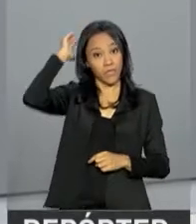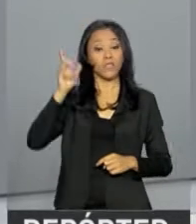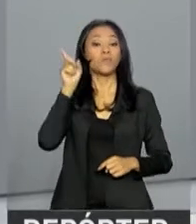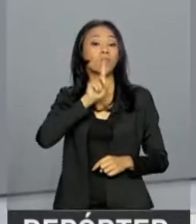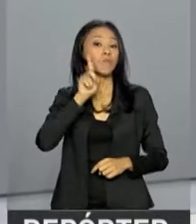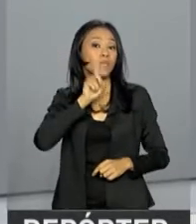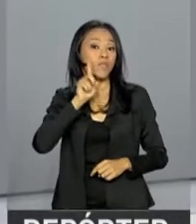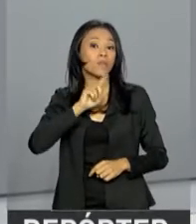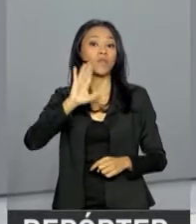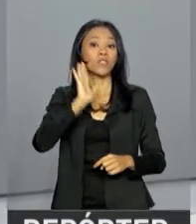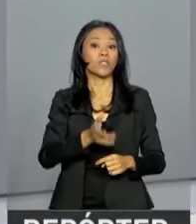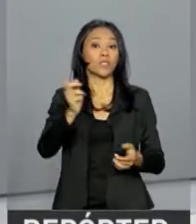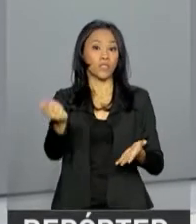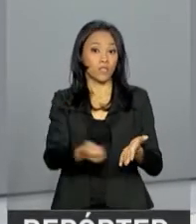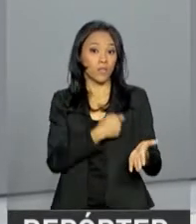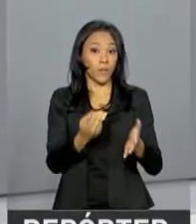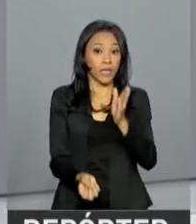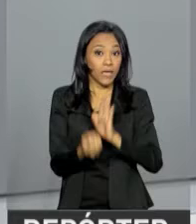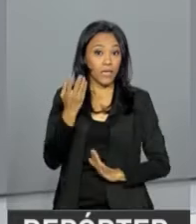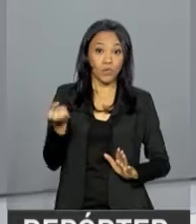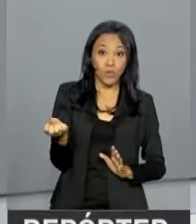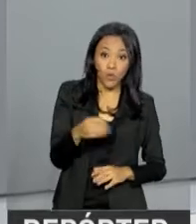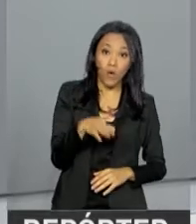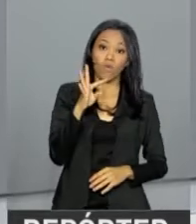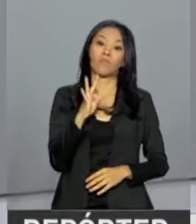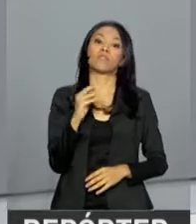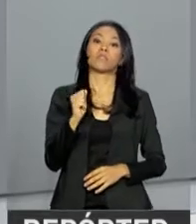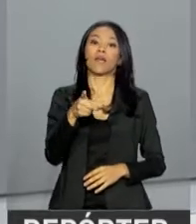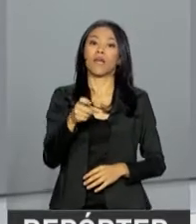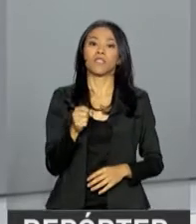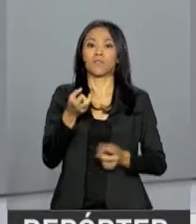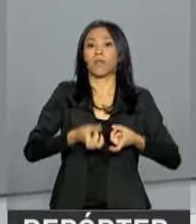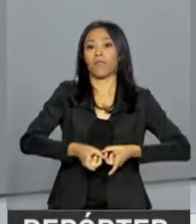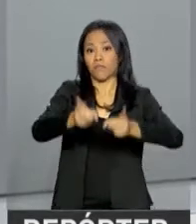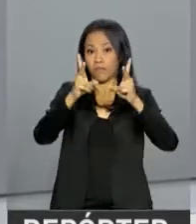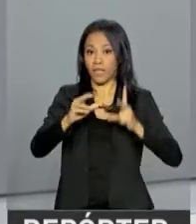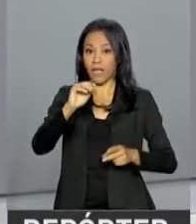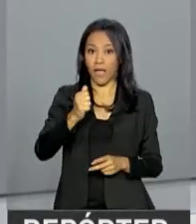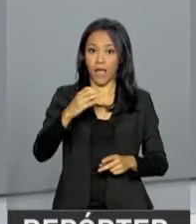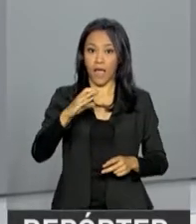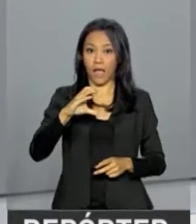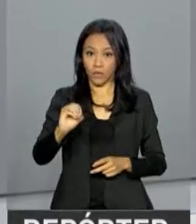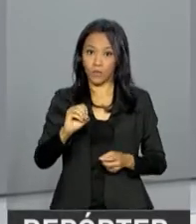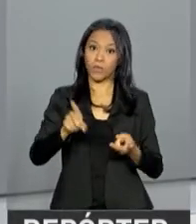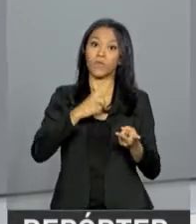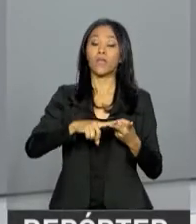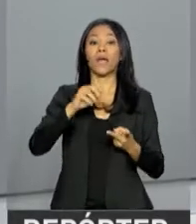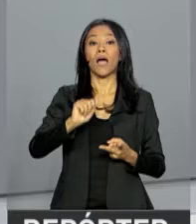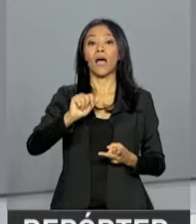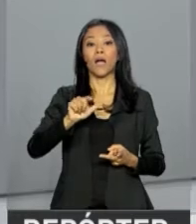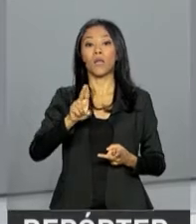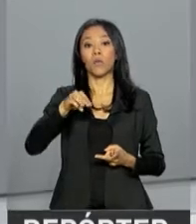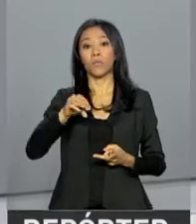donald trump assinou a criação de novas taxas para a importação de aço e de alumínio de acordo com o governo brasileiro a medida vai impactar